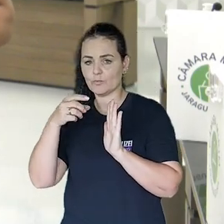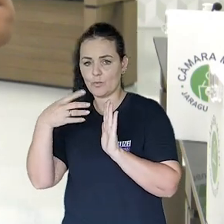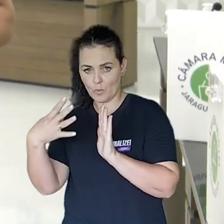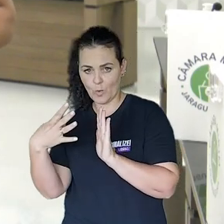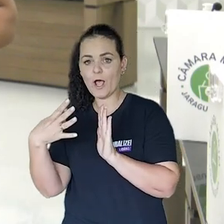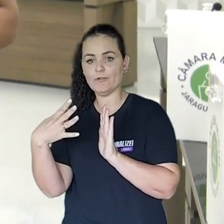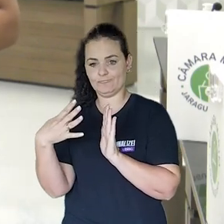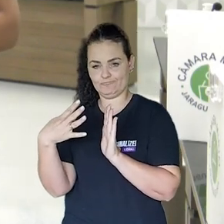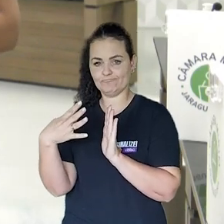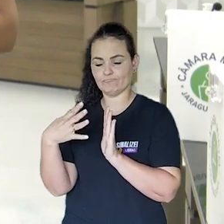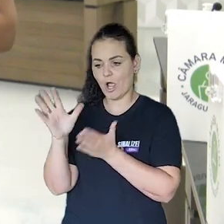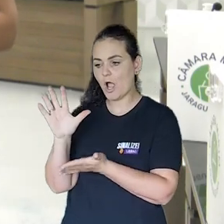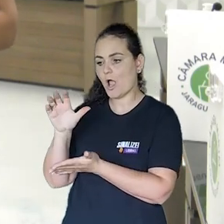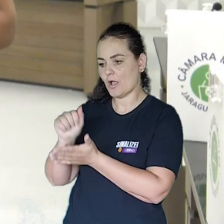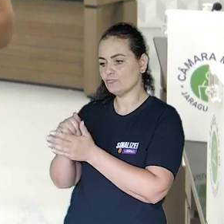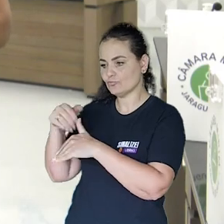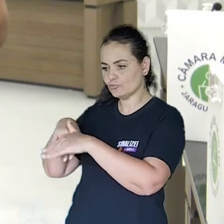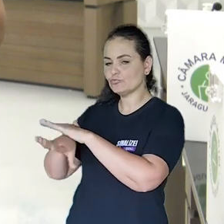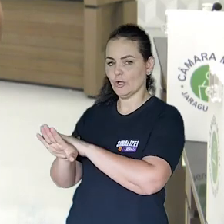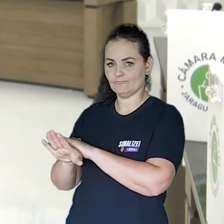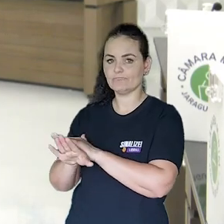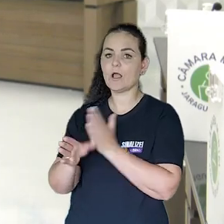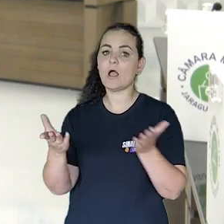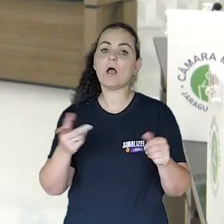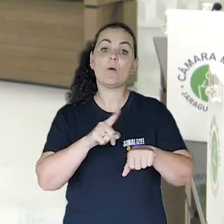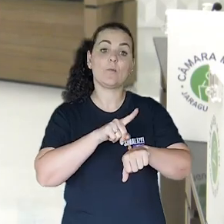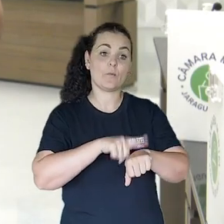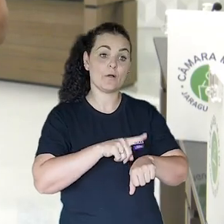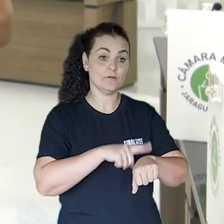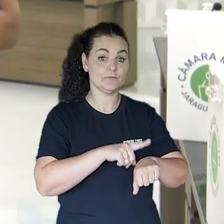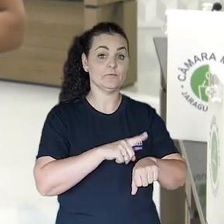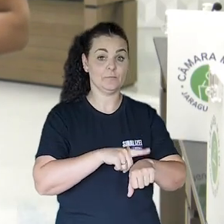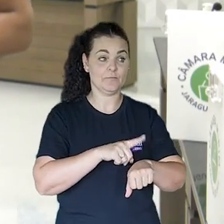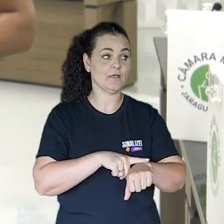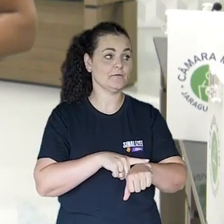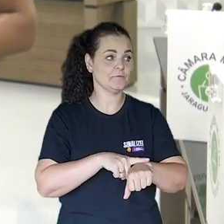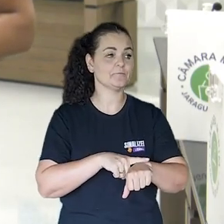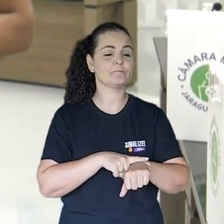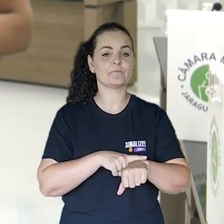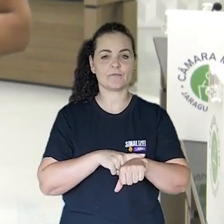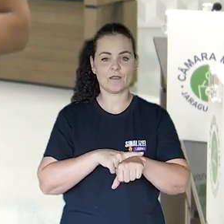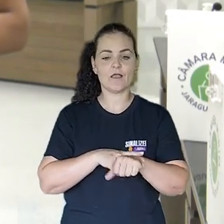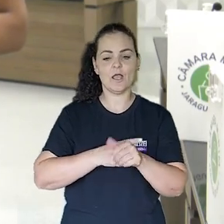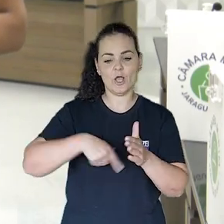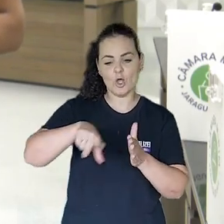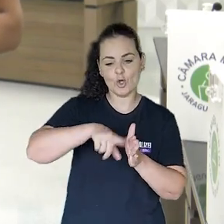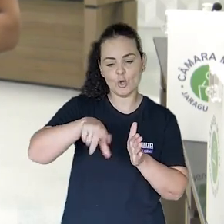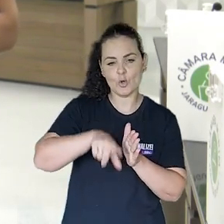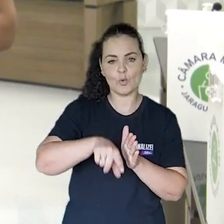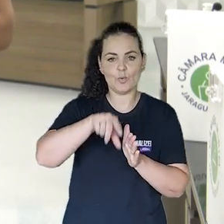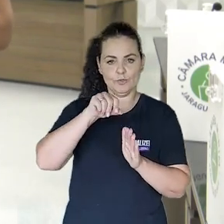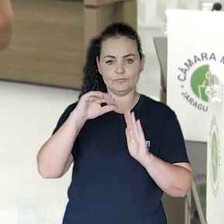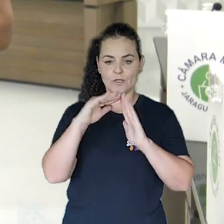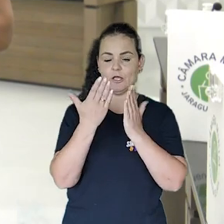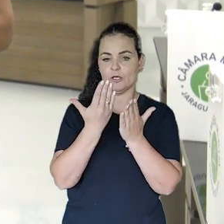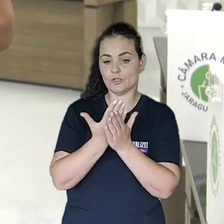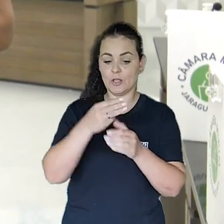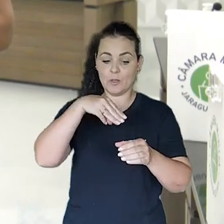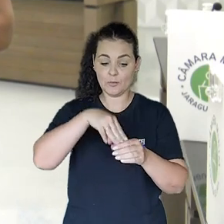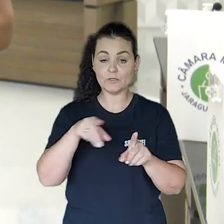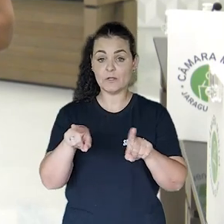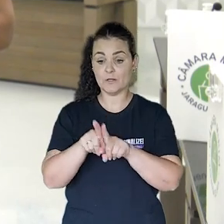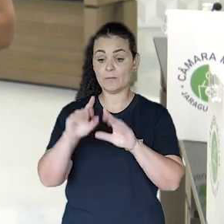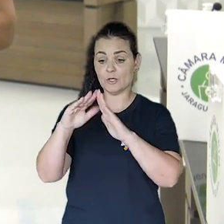ao sorteio entre as escolas municipais e estaduais, né, aquelas que não foram sorteadas agora, da